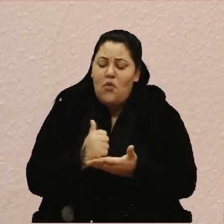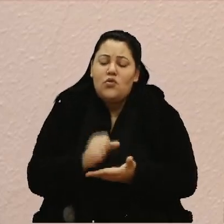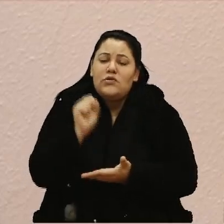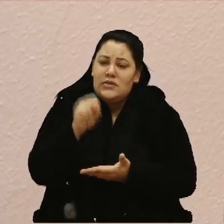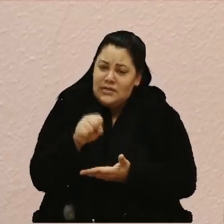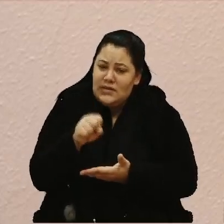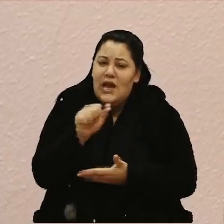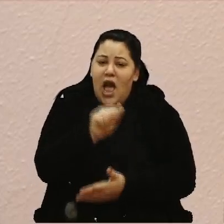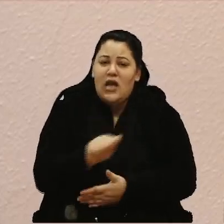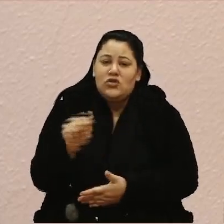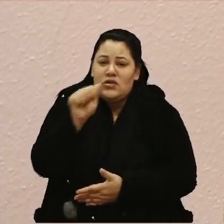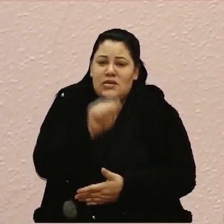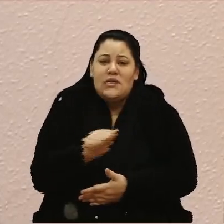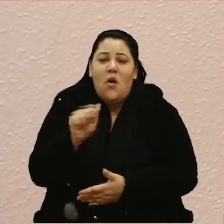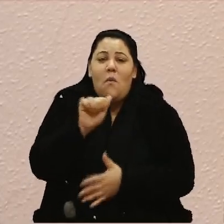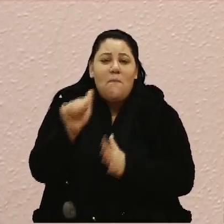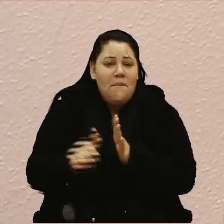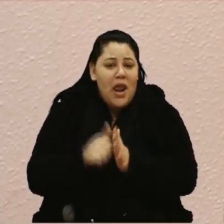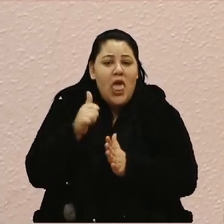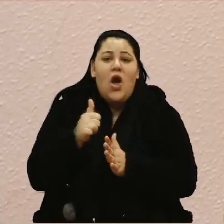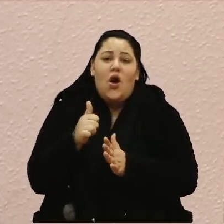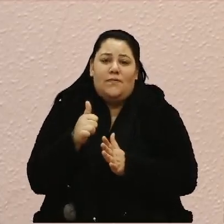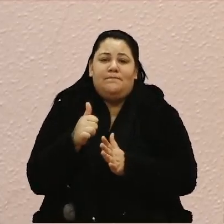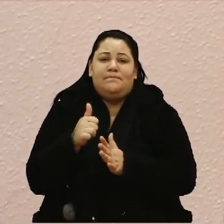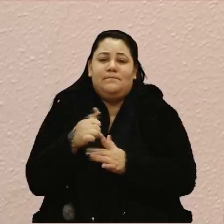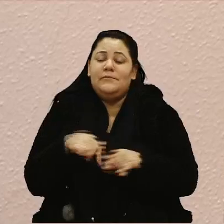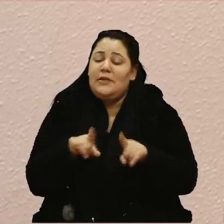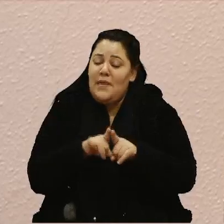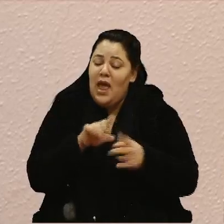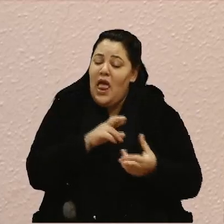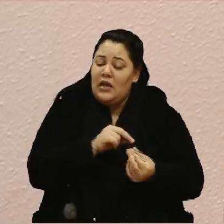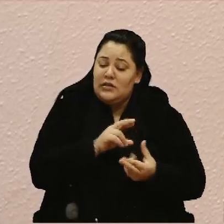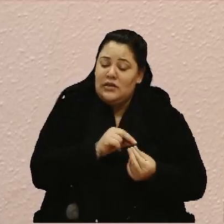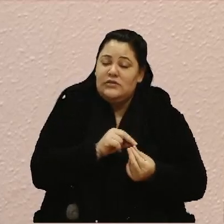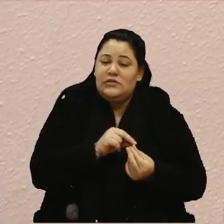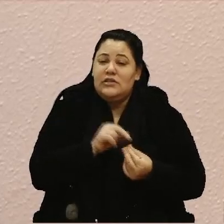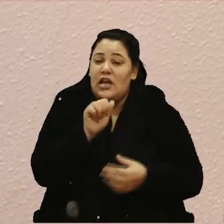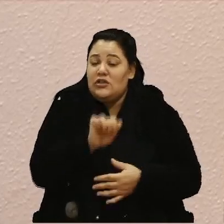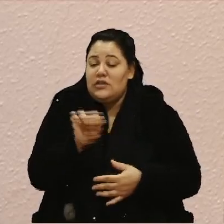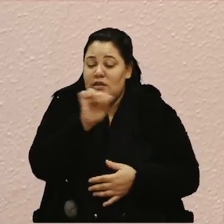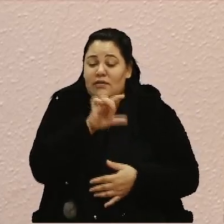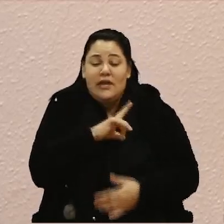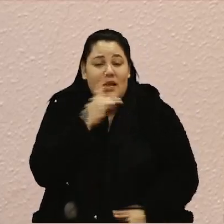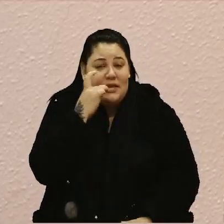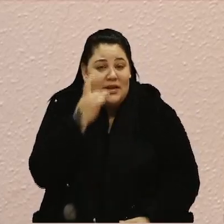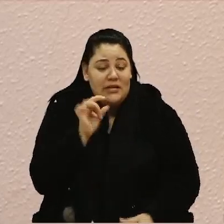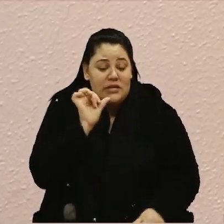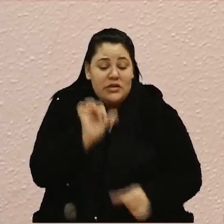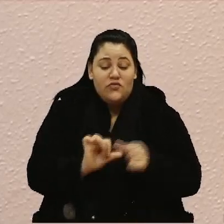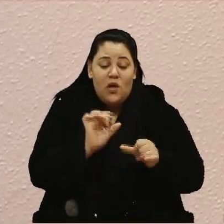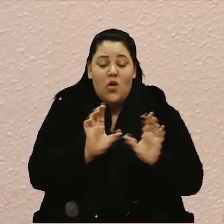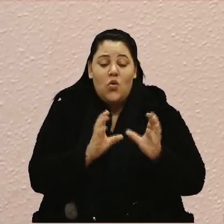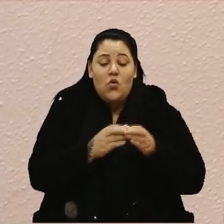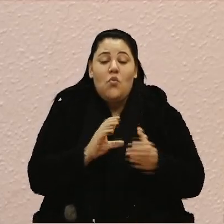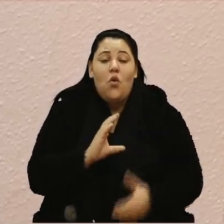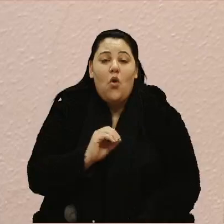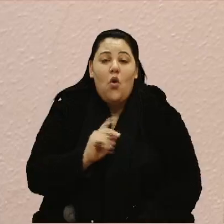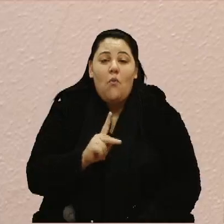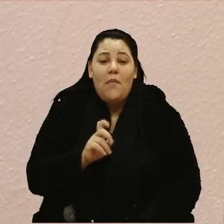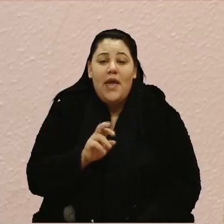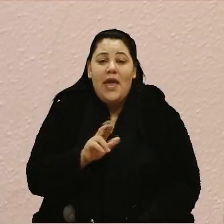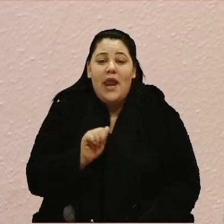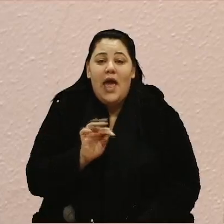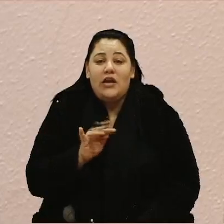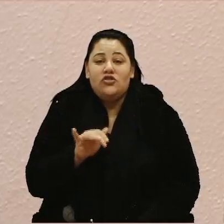associações, e essa é uma pauta histórica das associações. Inclusive, as associações têm interesse em se tornarem cooperativas. Então, são coisas que a gente pode fazer